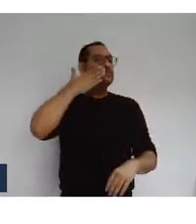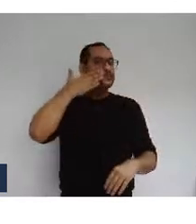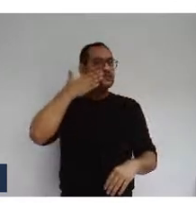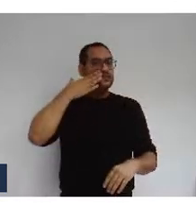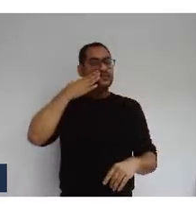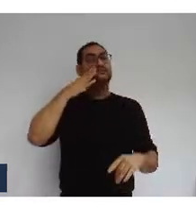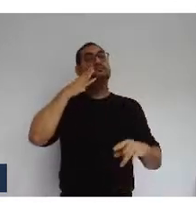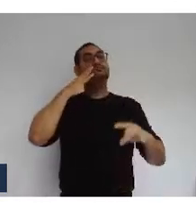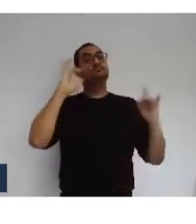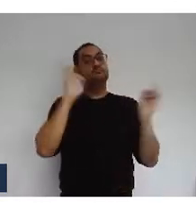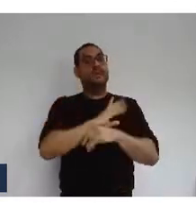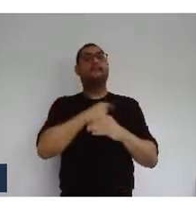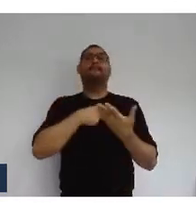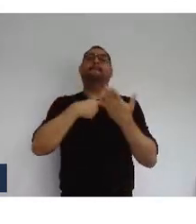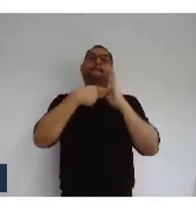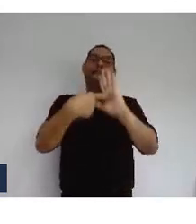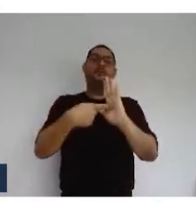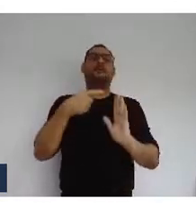vou